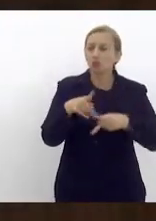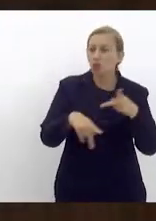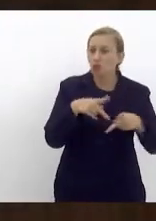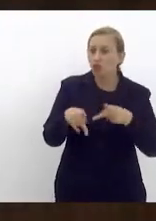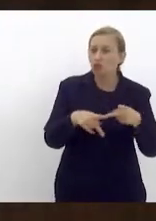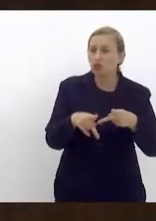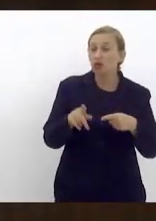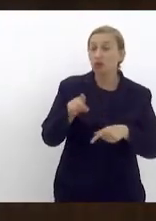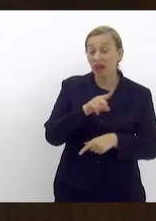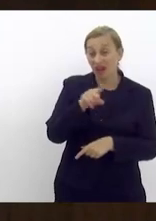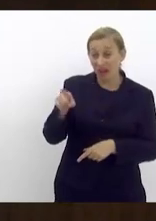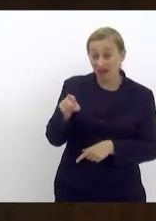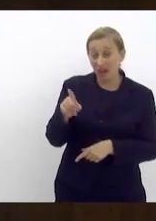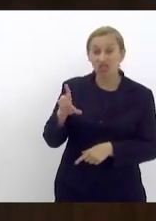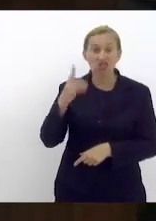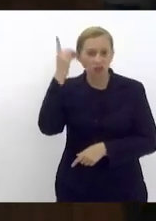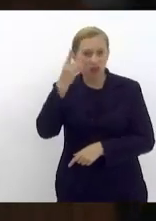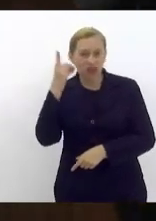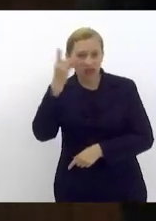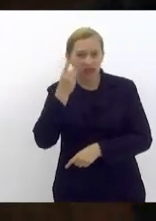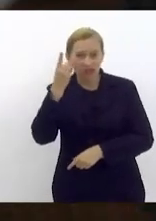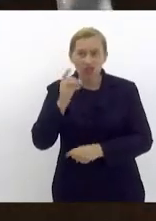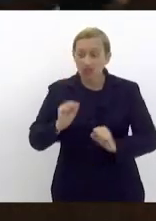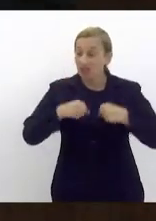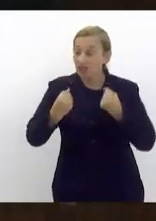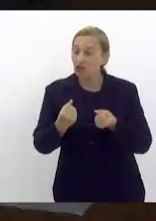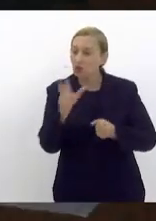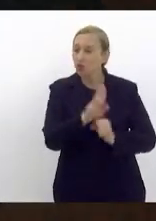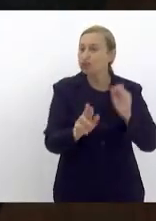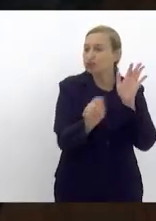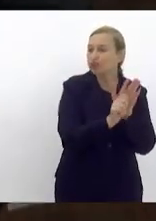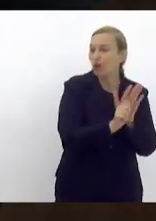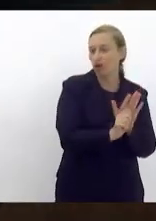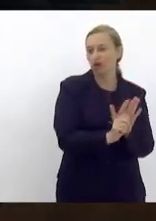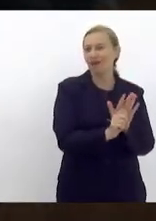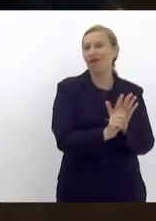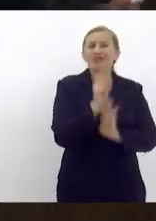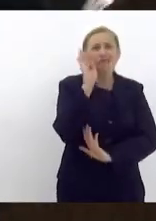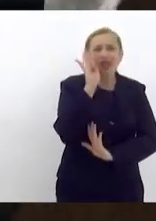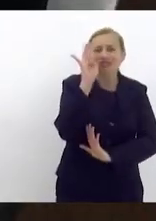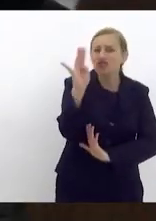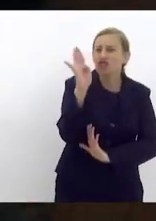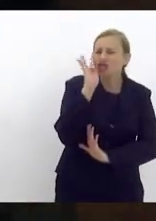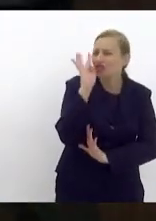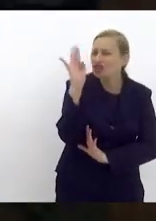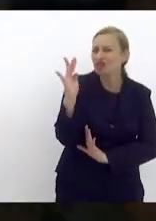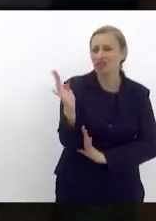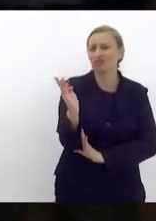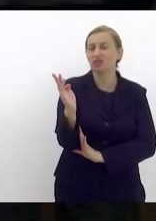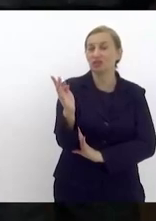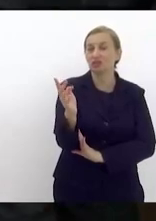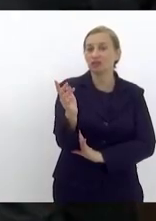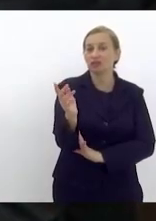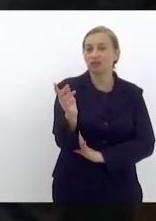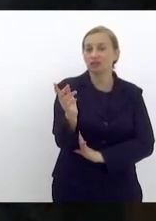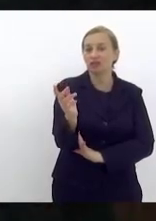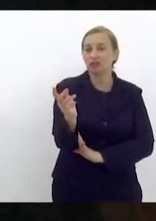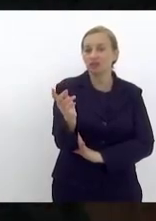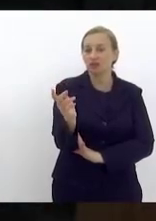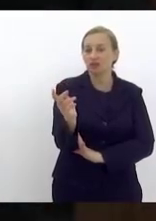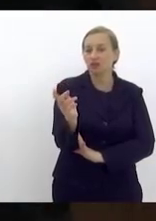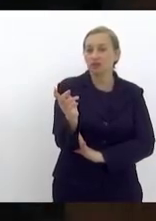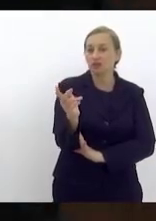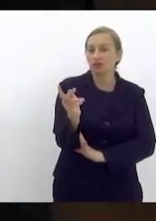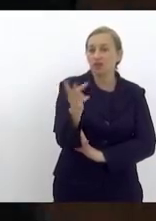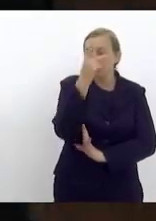aqueles parlamentares que defendem o uso de drogas. Você imagina os surtos dessas